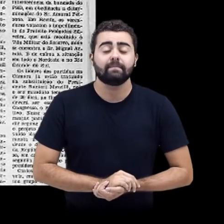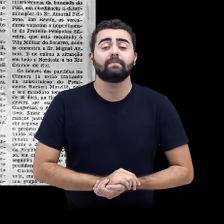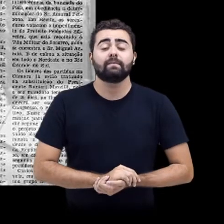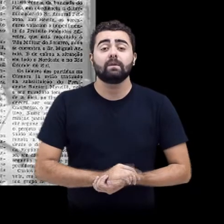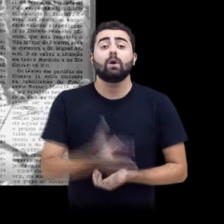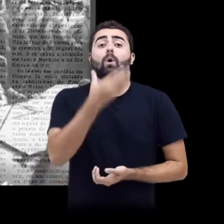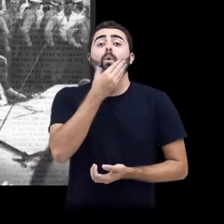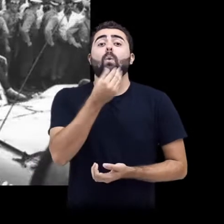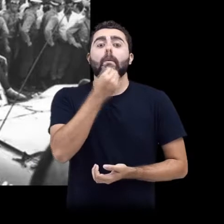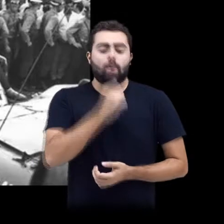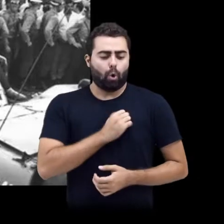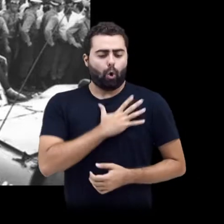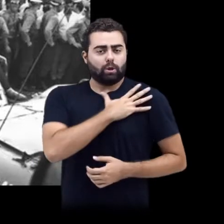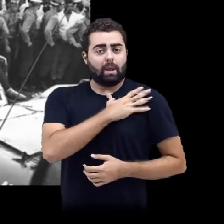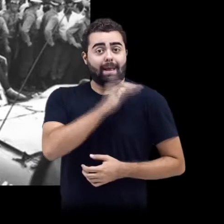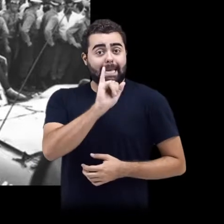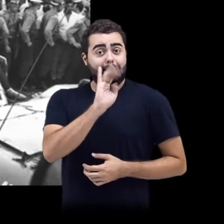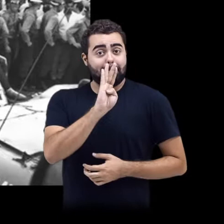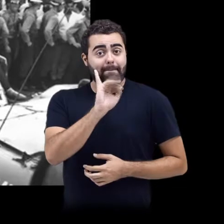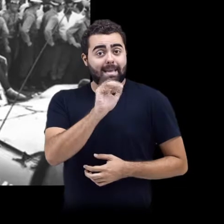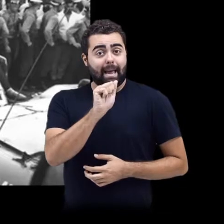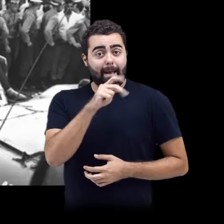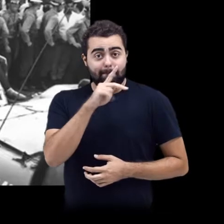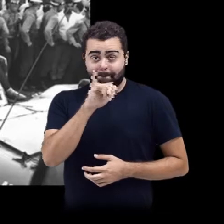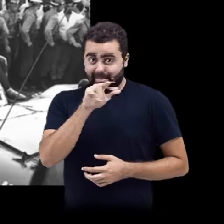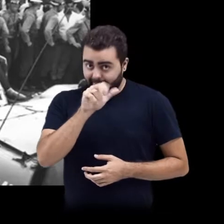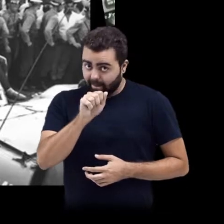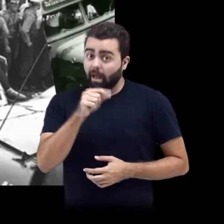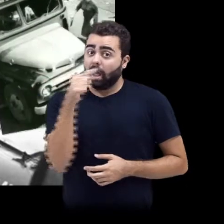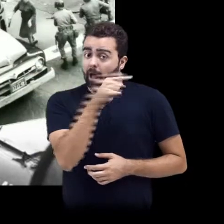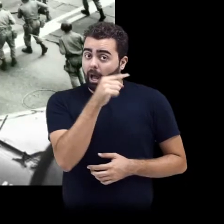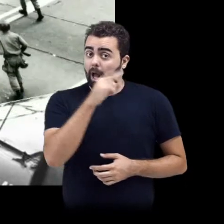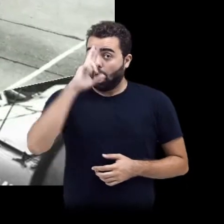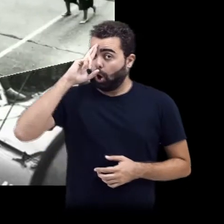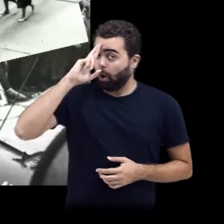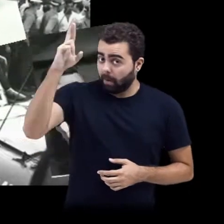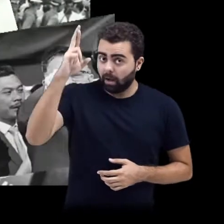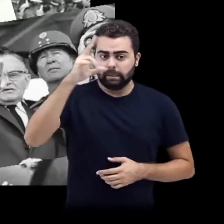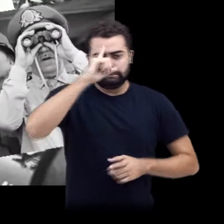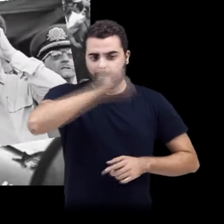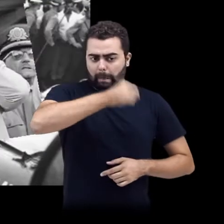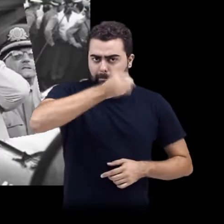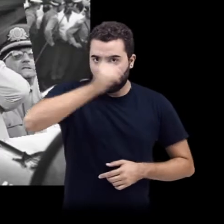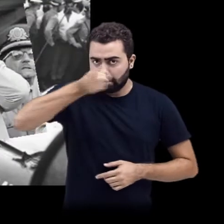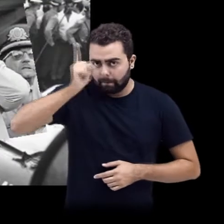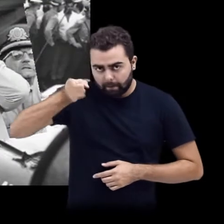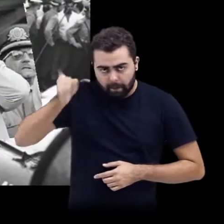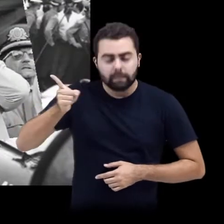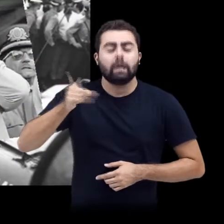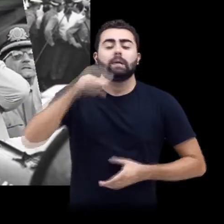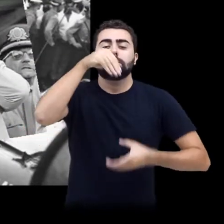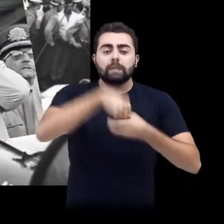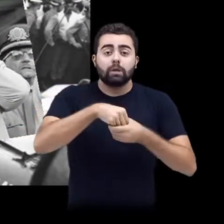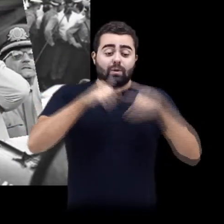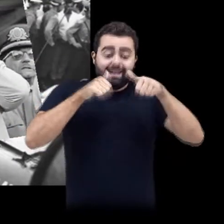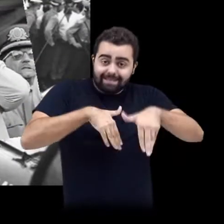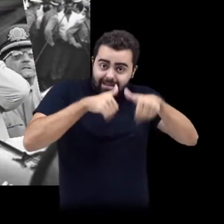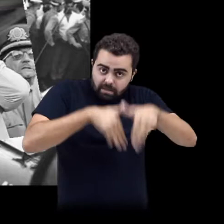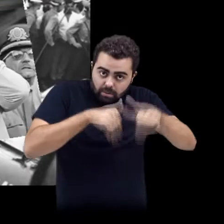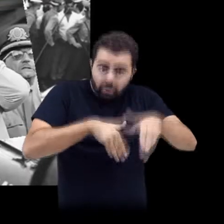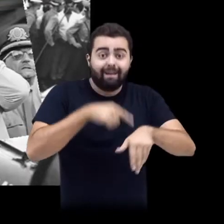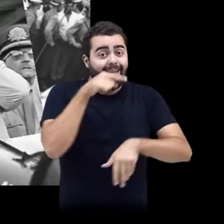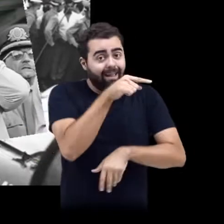coronel Ibiapina, que era o homem que comandava as operações de repressão dentro do Exército, ele era coronel